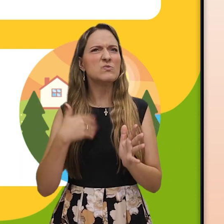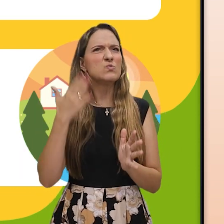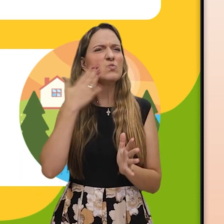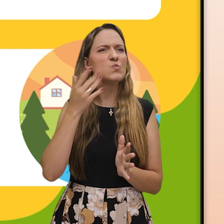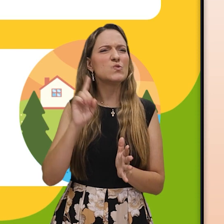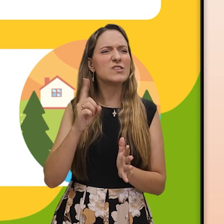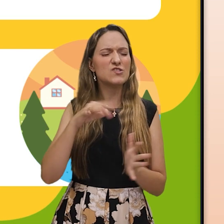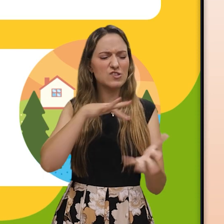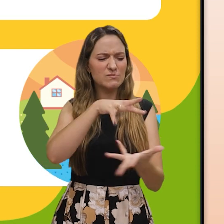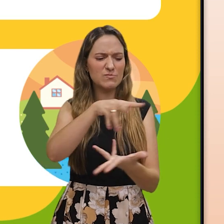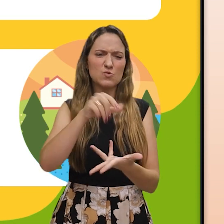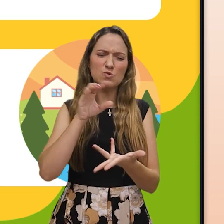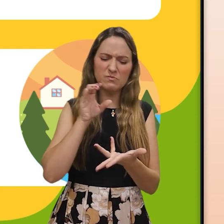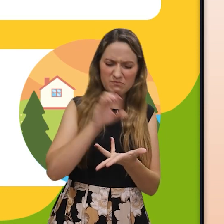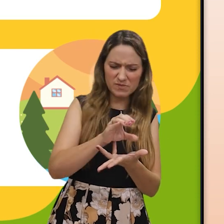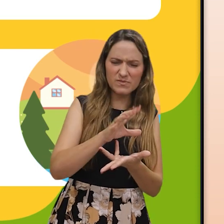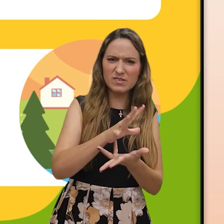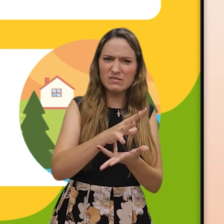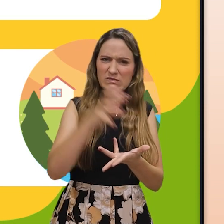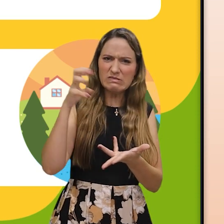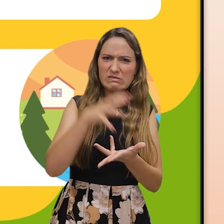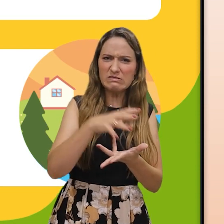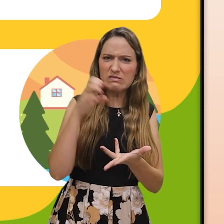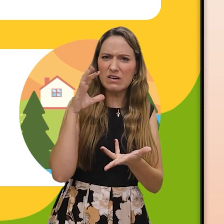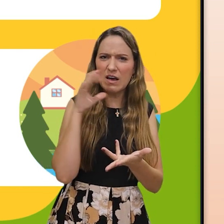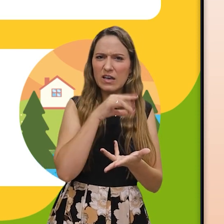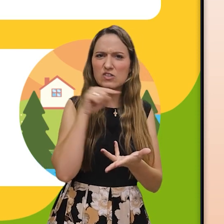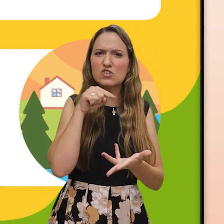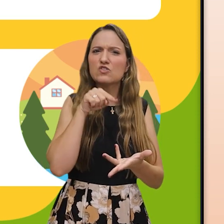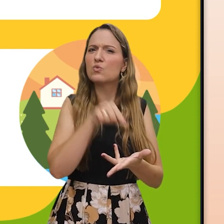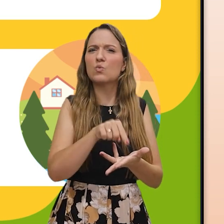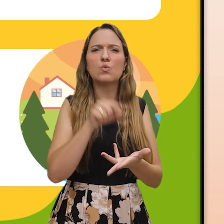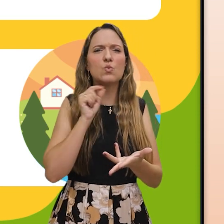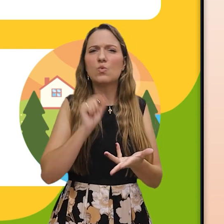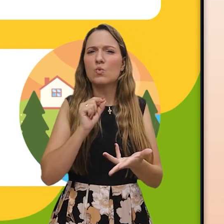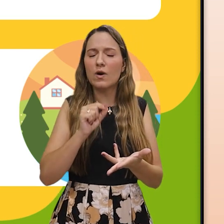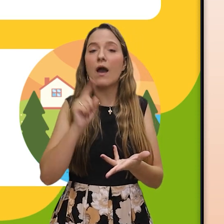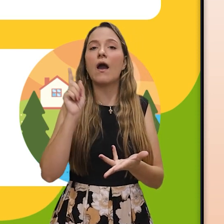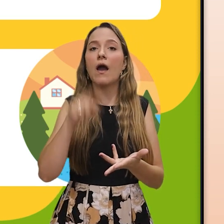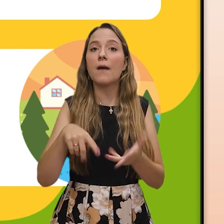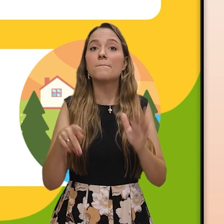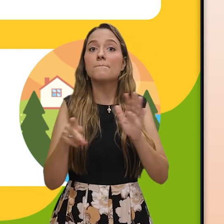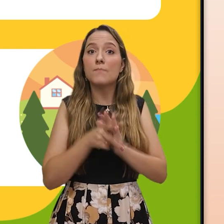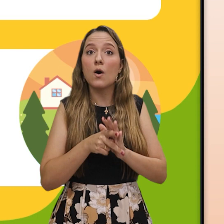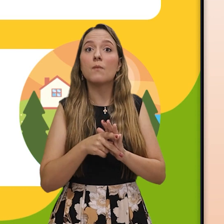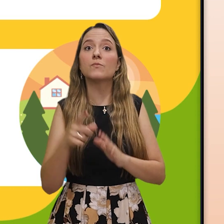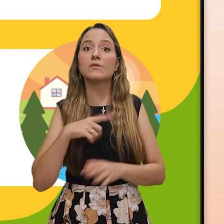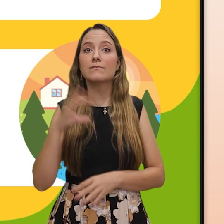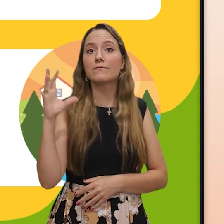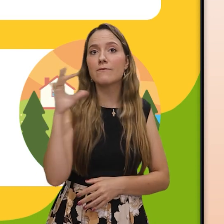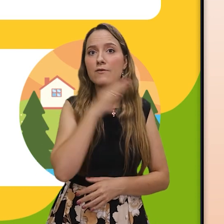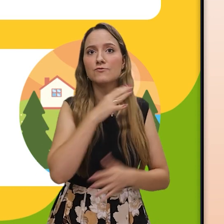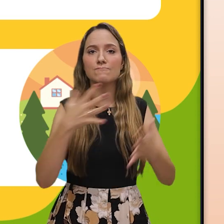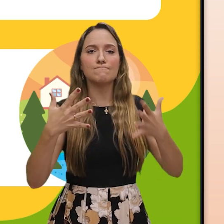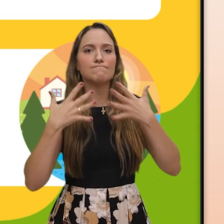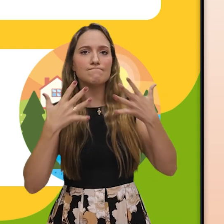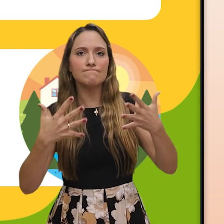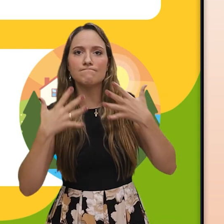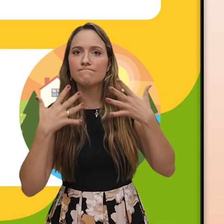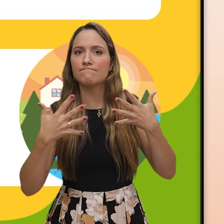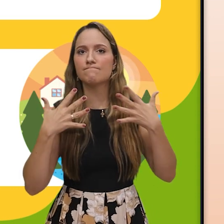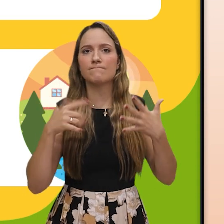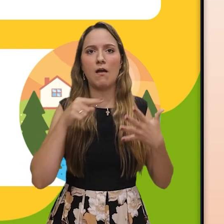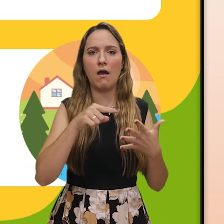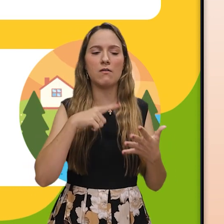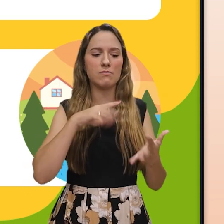A energia geotérmica é aquela que é originada a partir do calor que nós temos